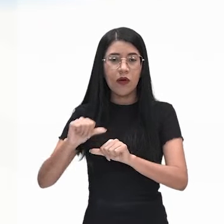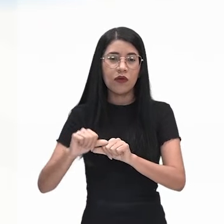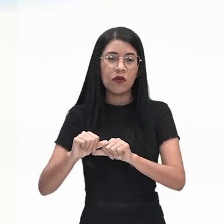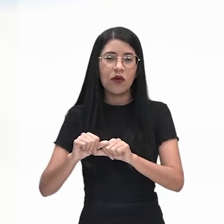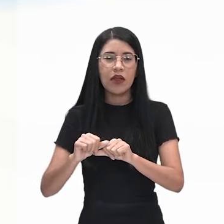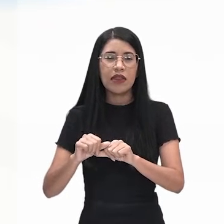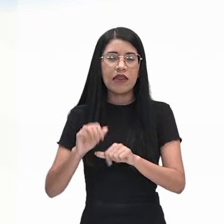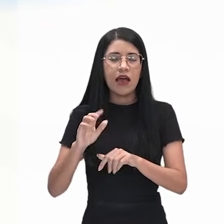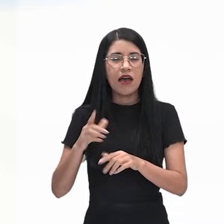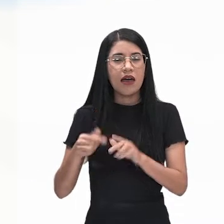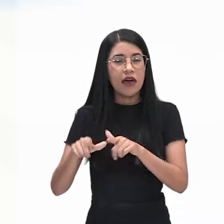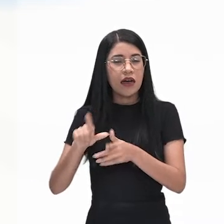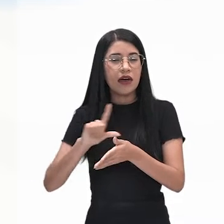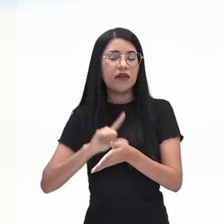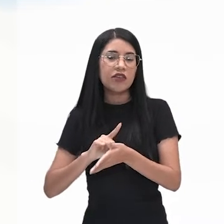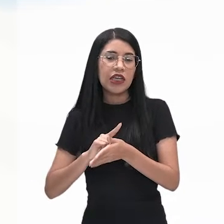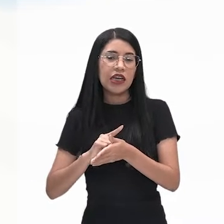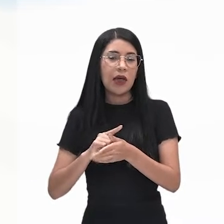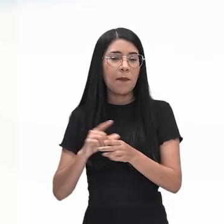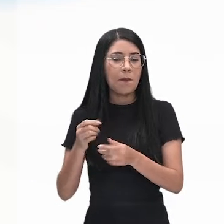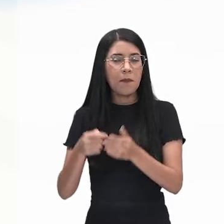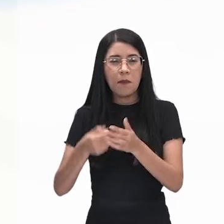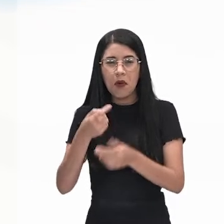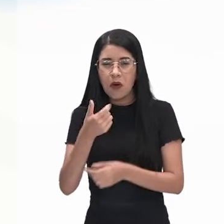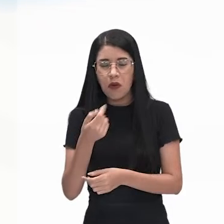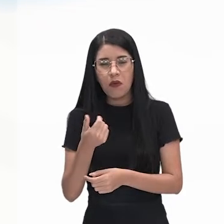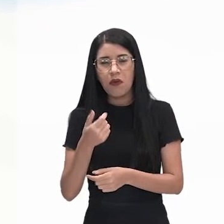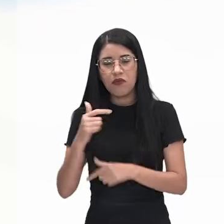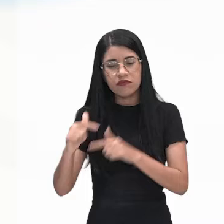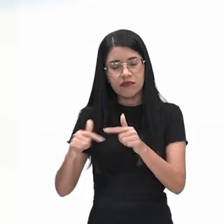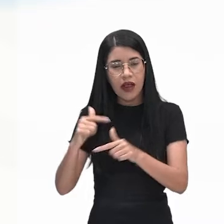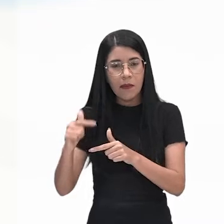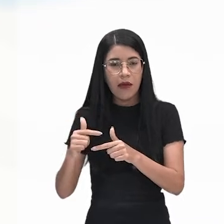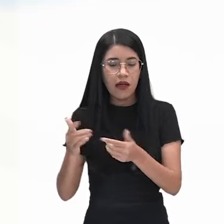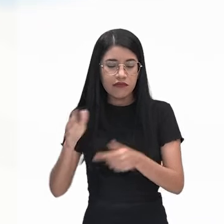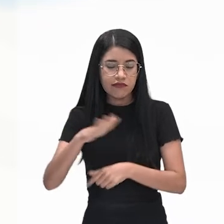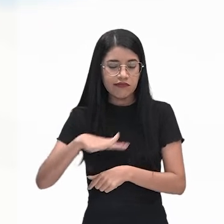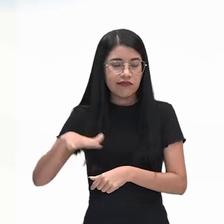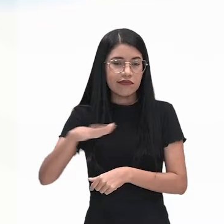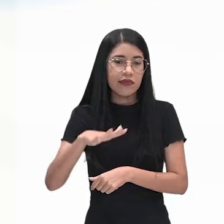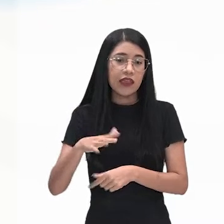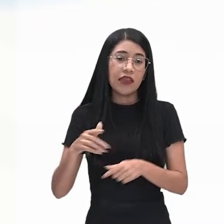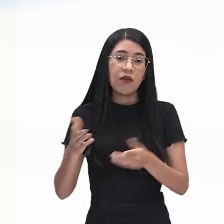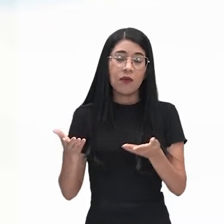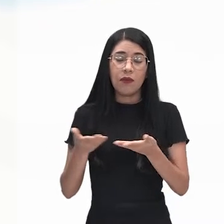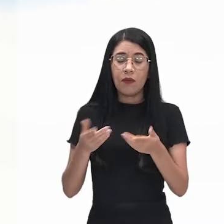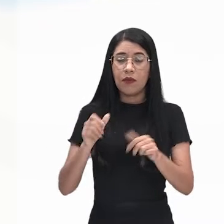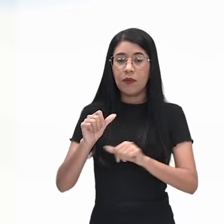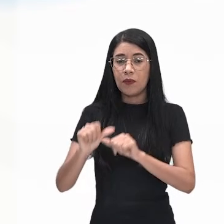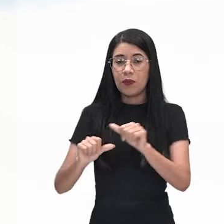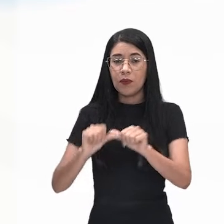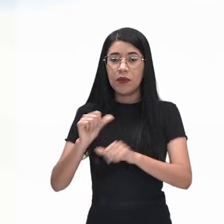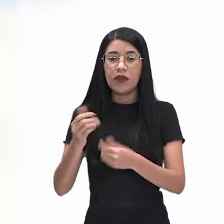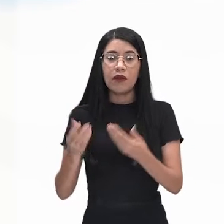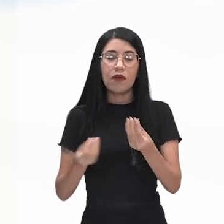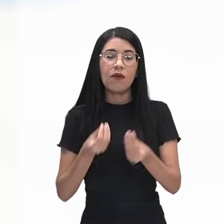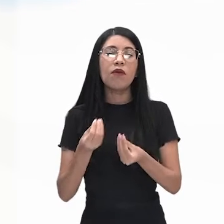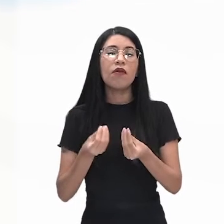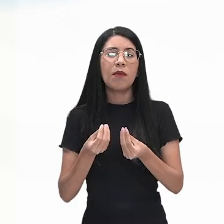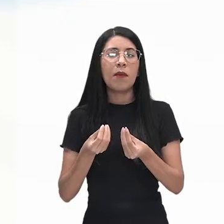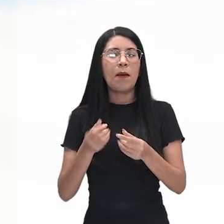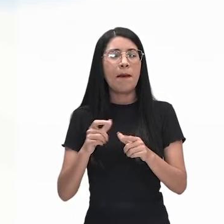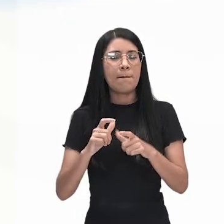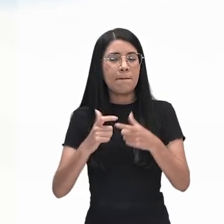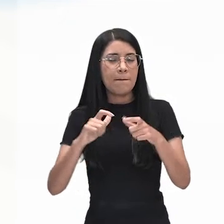menos intervenções, nesse espaço geográfico. Hoje a gente transforma esse espaço geográfico de uma forma bem